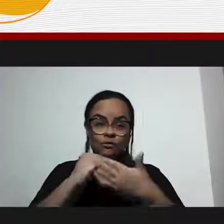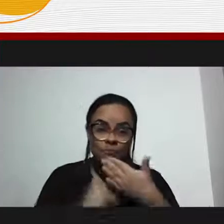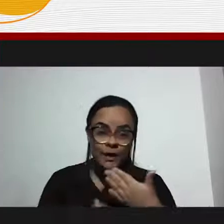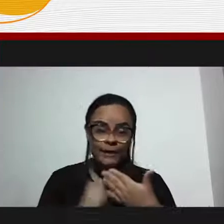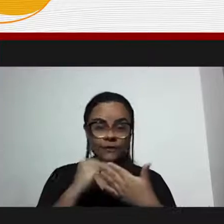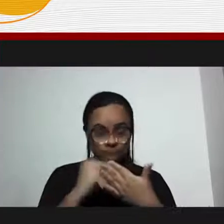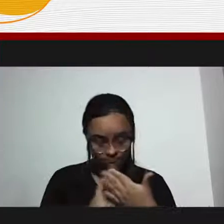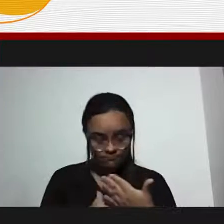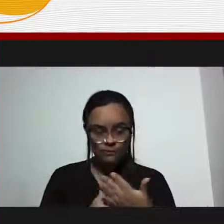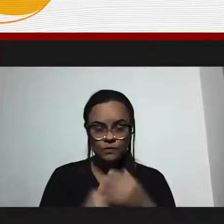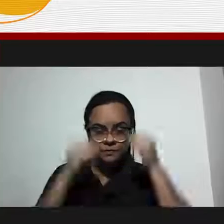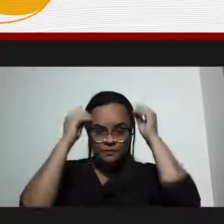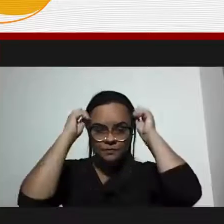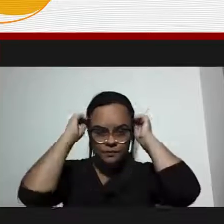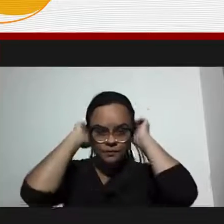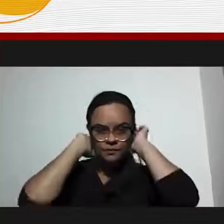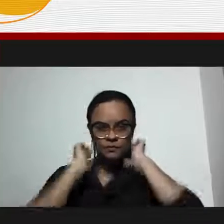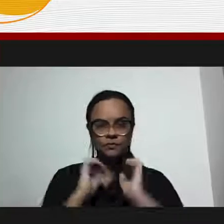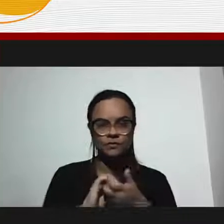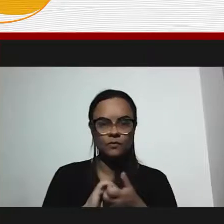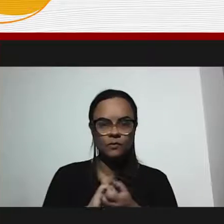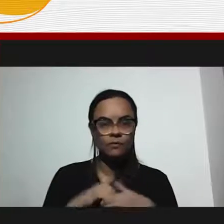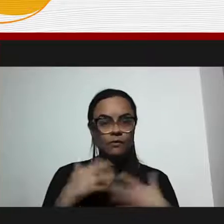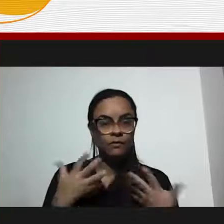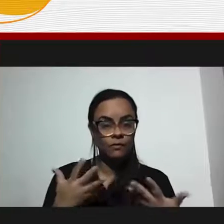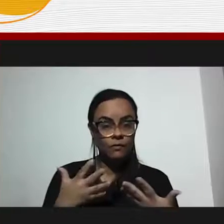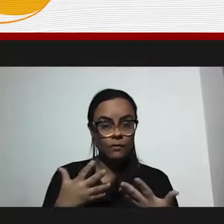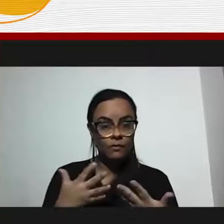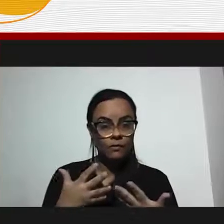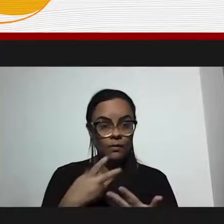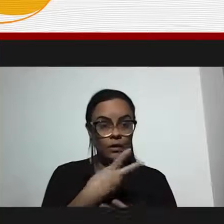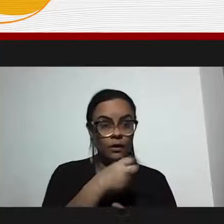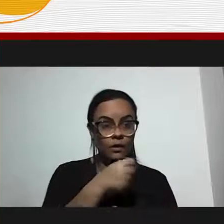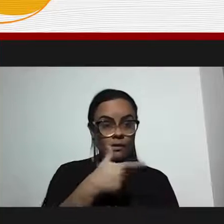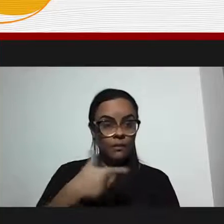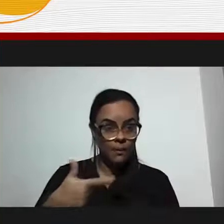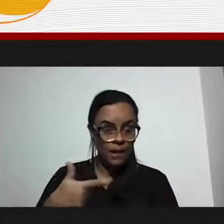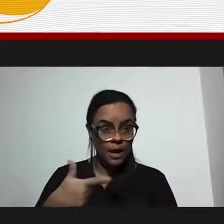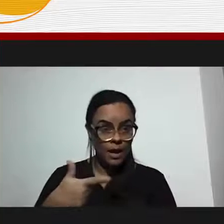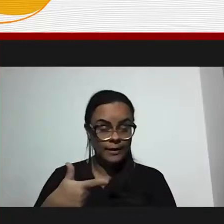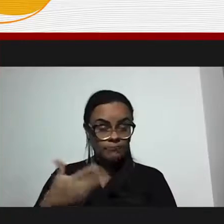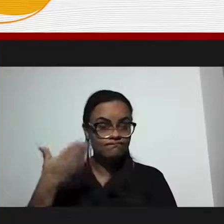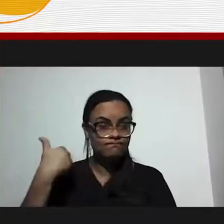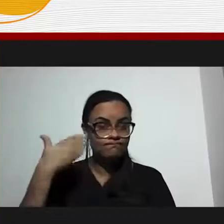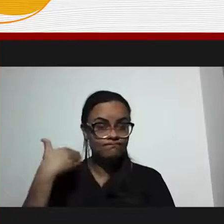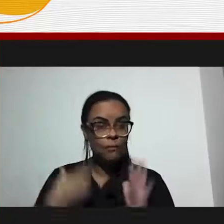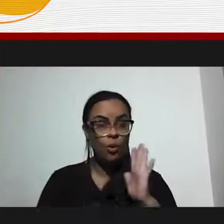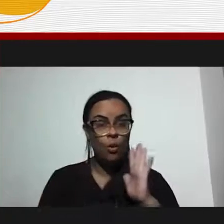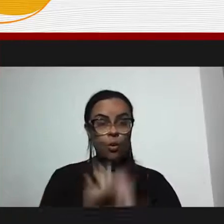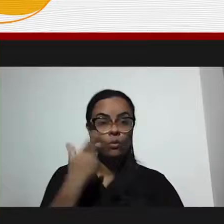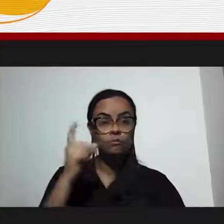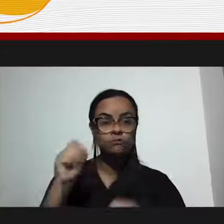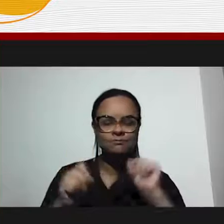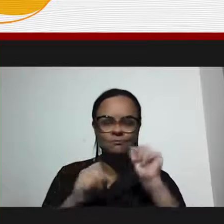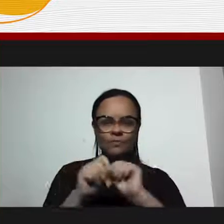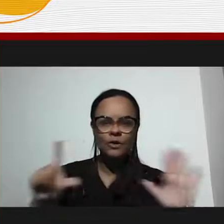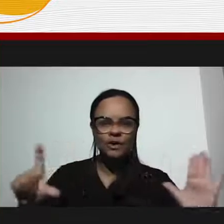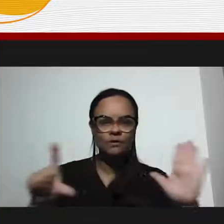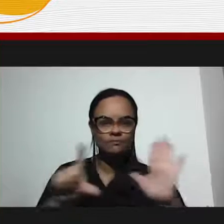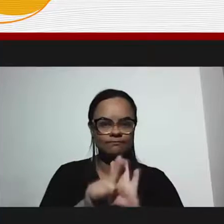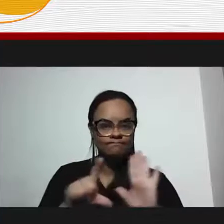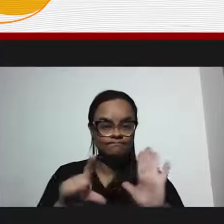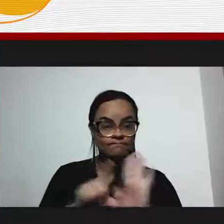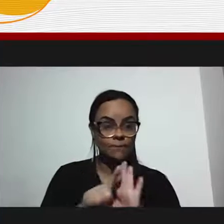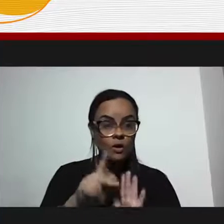do Olímpico quanto do Paralímpico. Lá em 2001 também foi criada a Lei Agnello